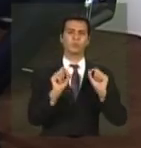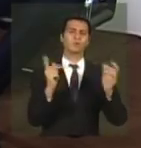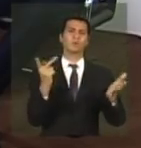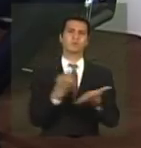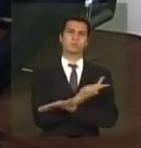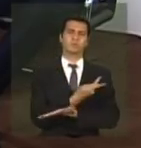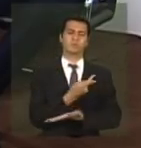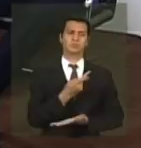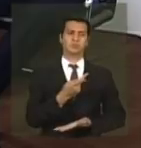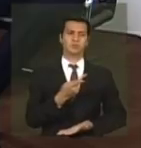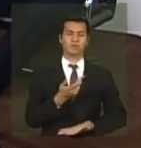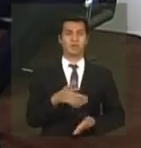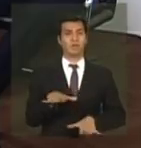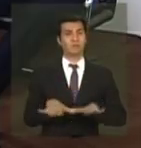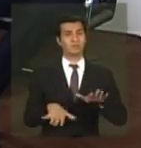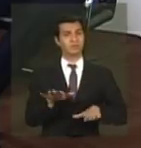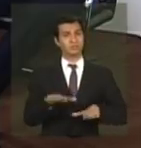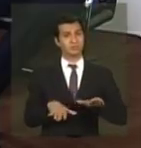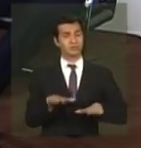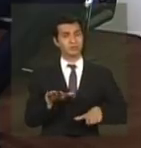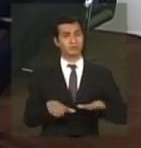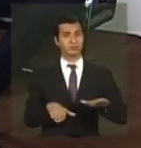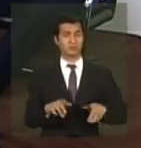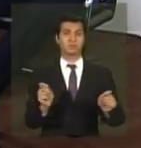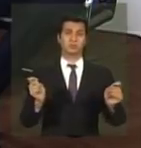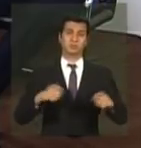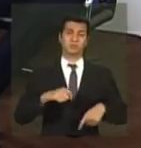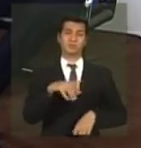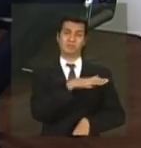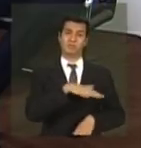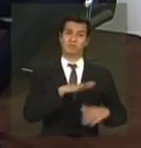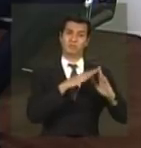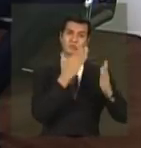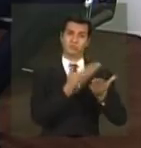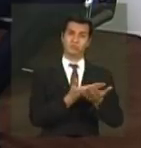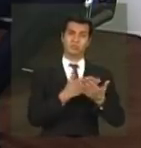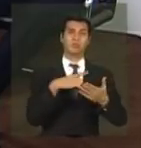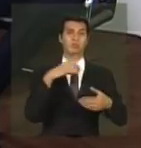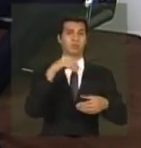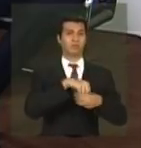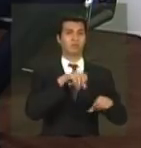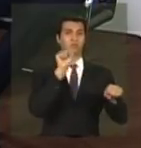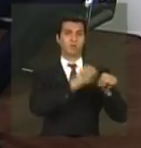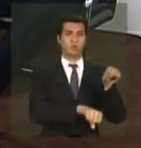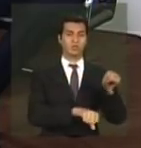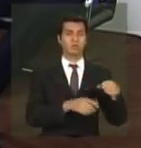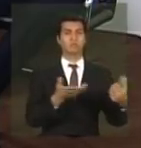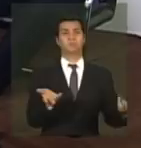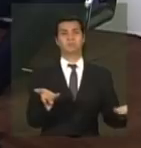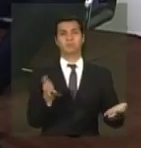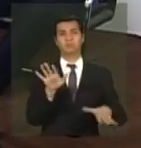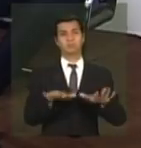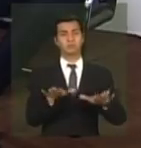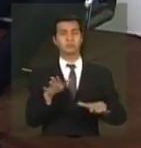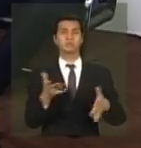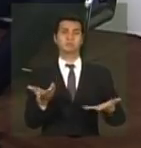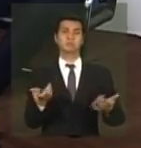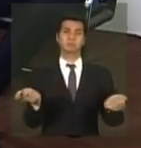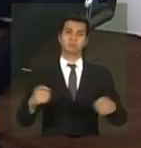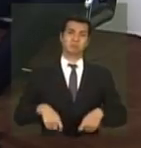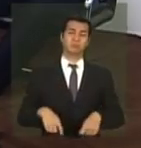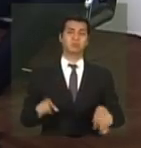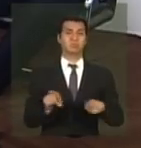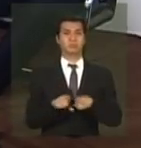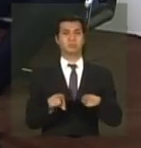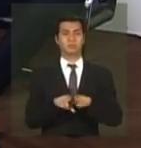O que está afastando essa criança? Escola, né? Quem sabe até a questão do ambiente escolar, de violência na escola, de uma